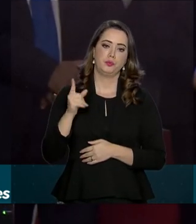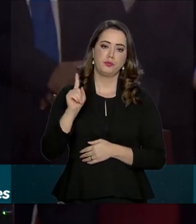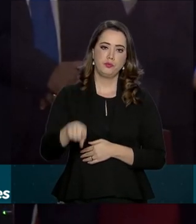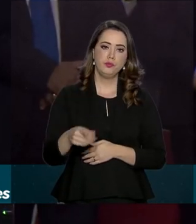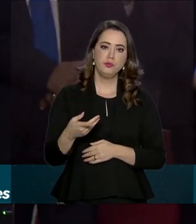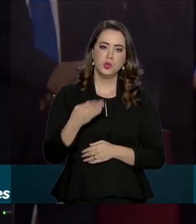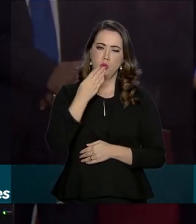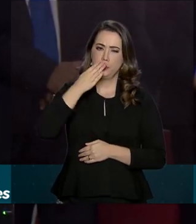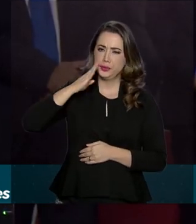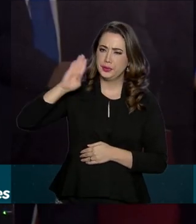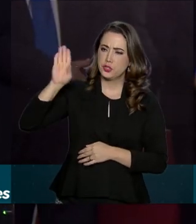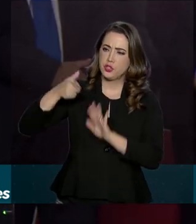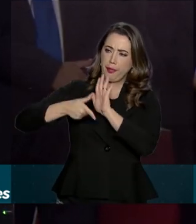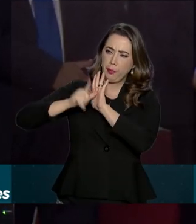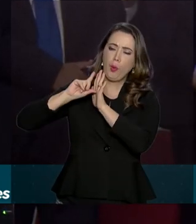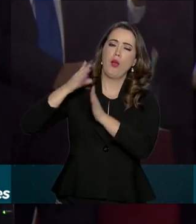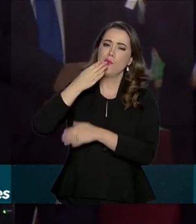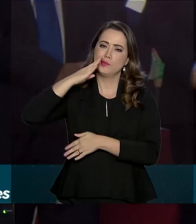um pré-candidato